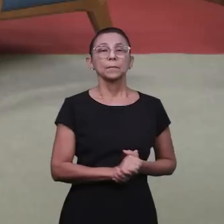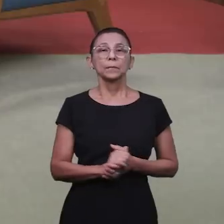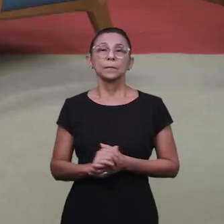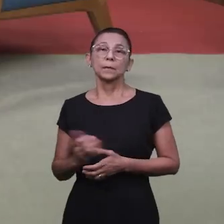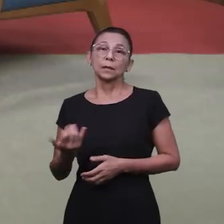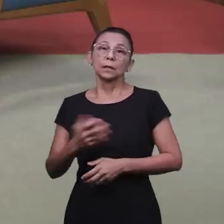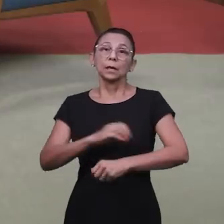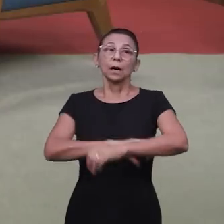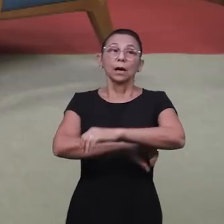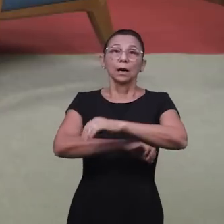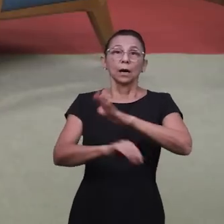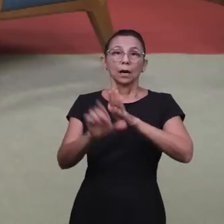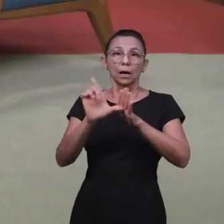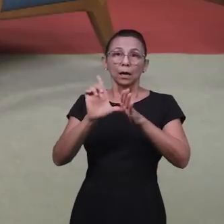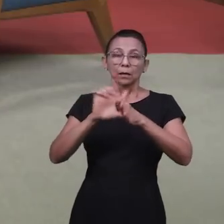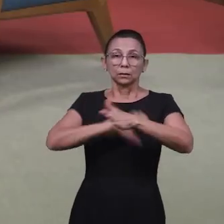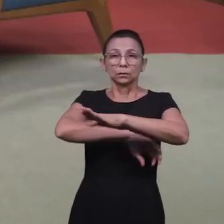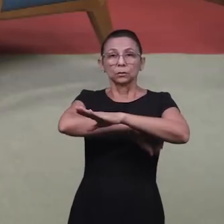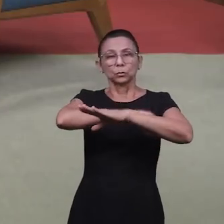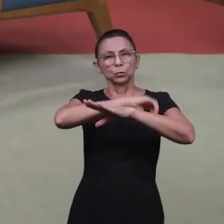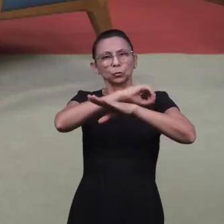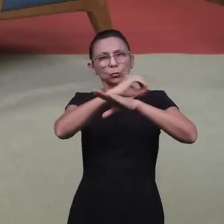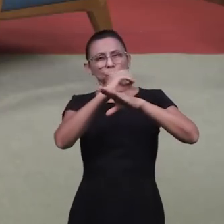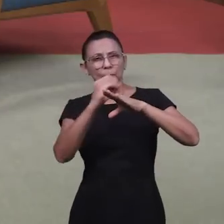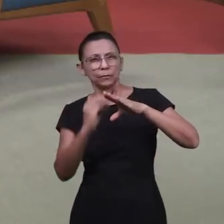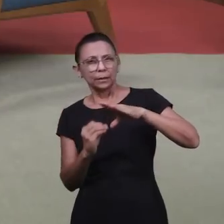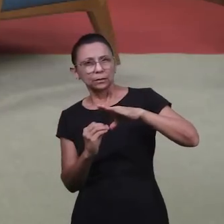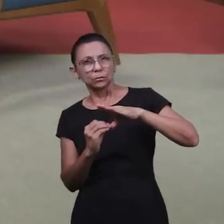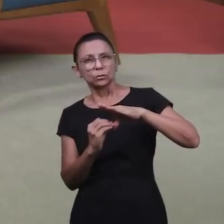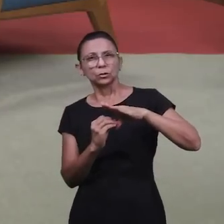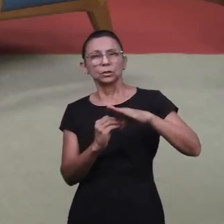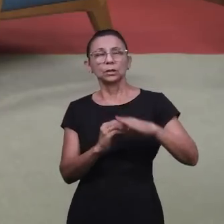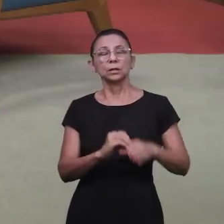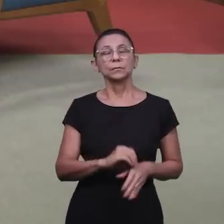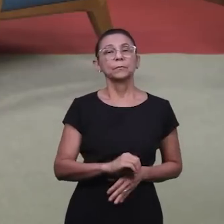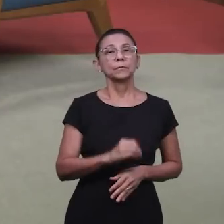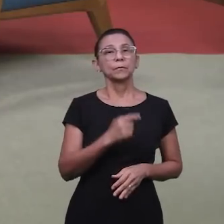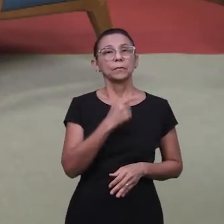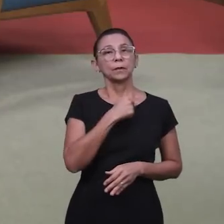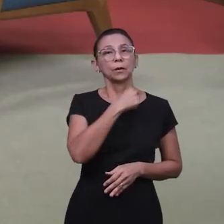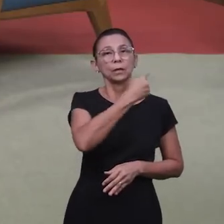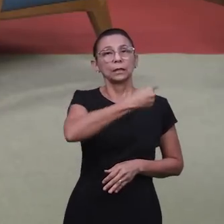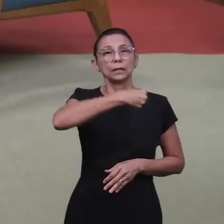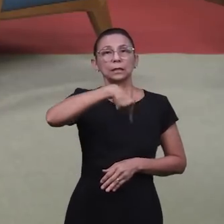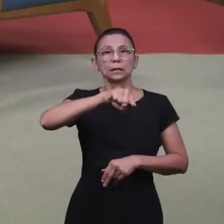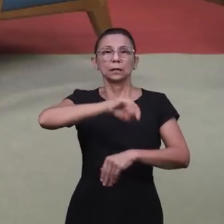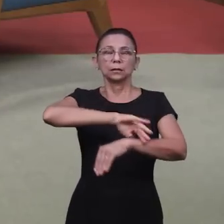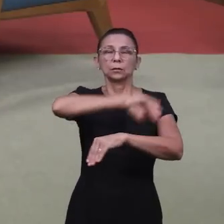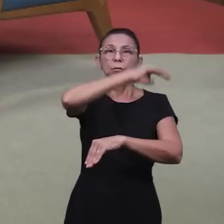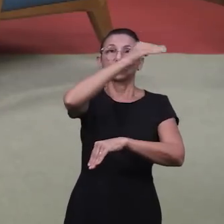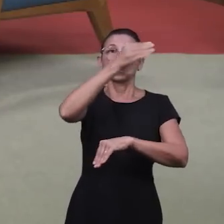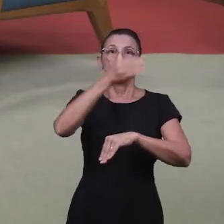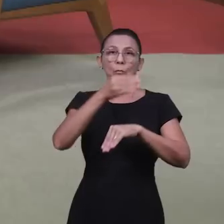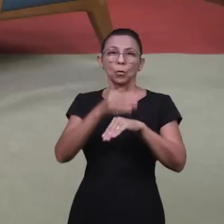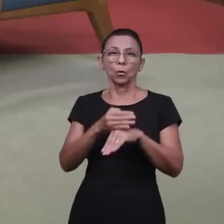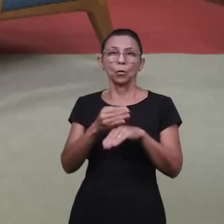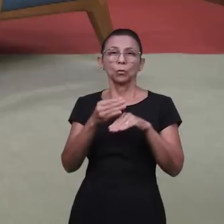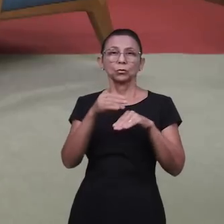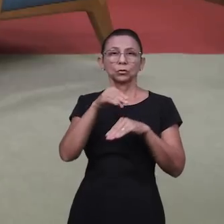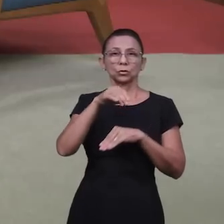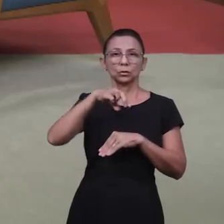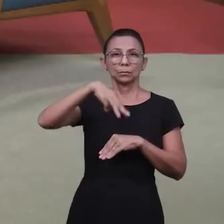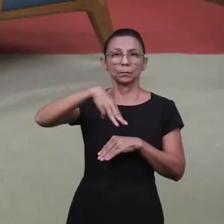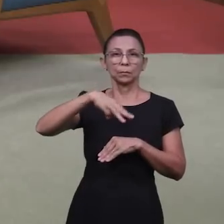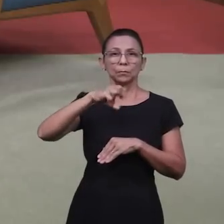e caia, eu irei ao monte da mirra, que fala do Getsêmani, não é? onde ele